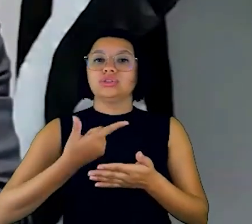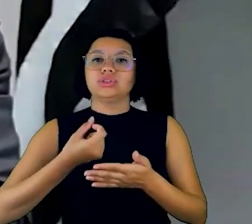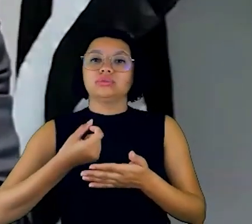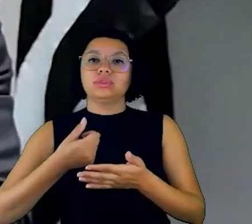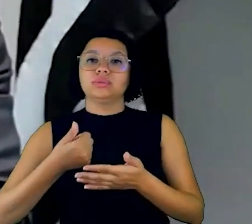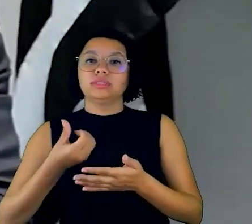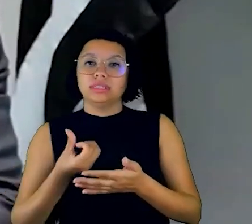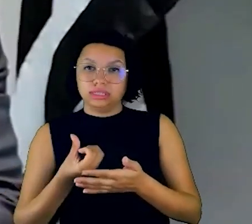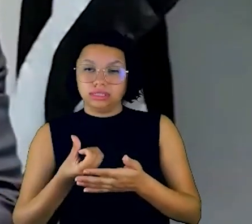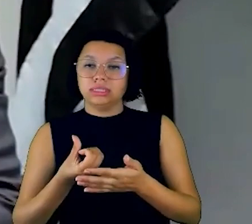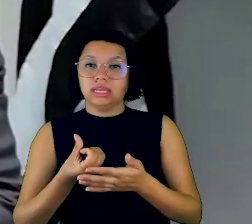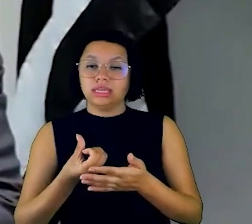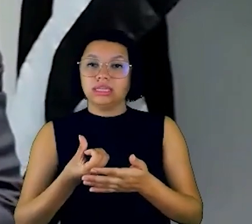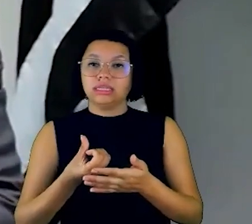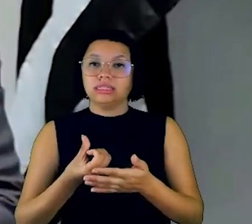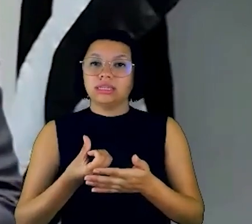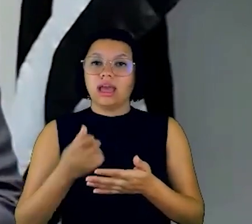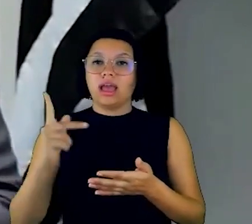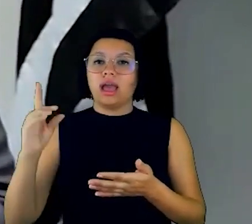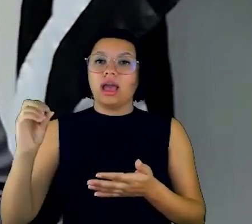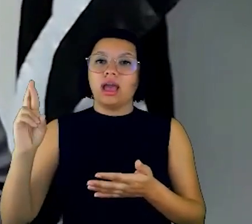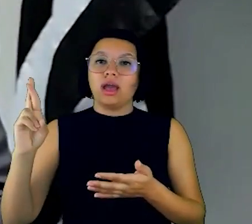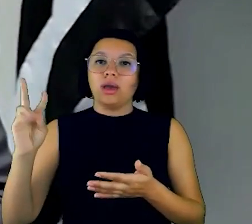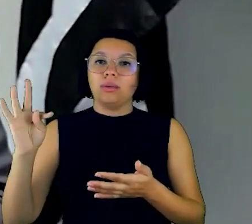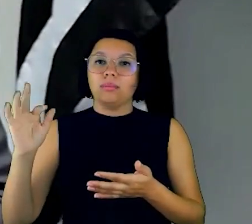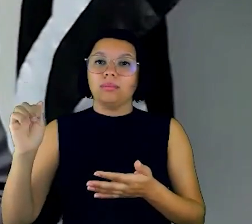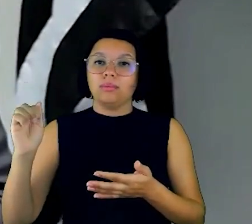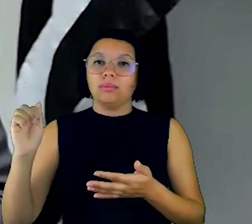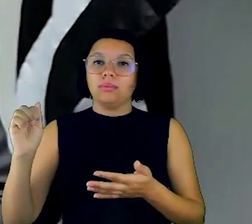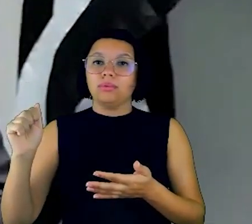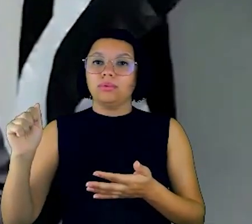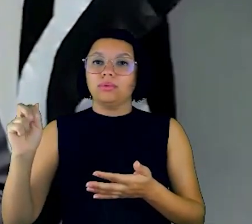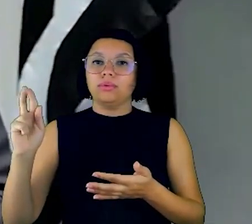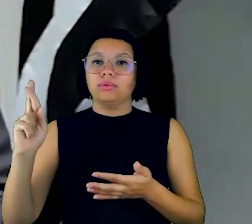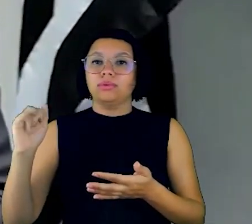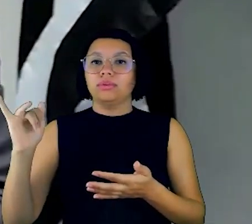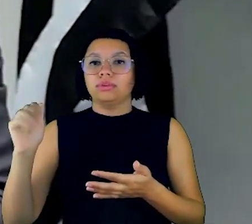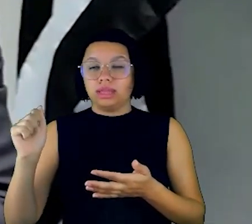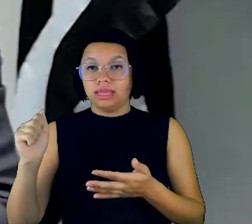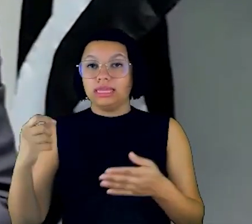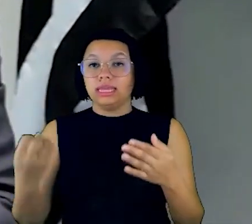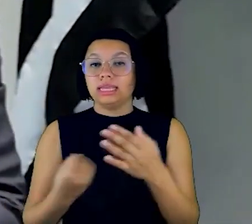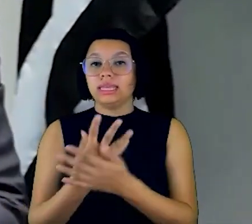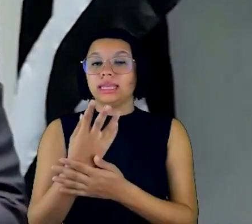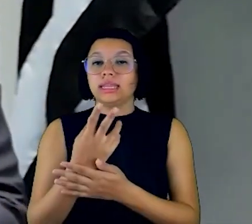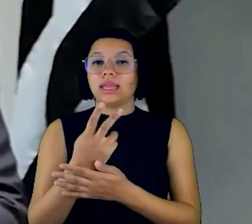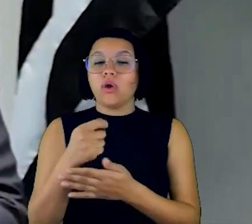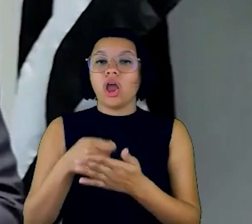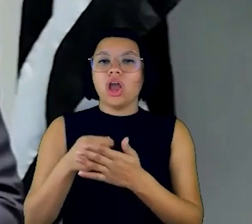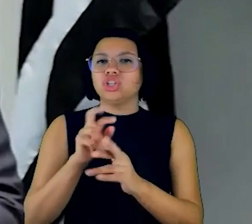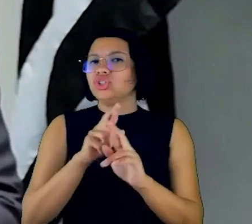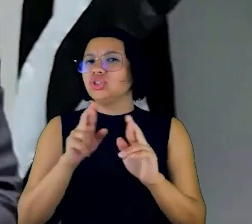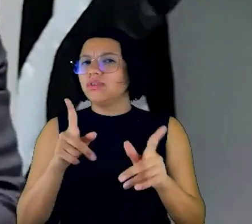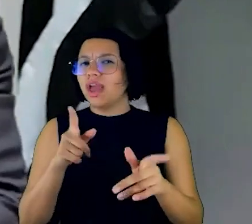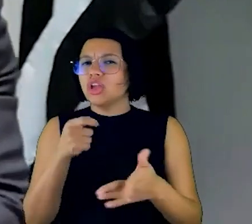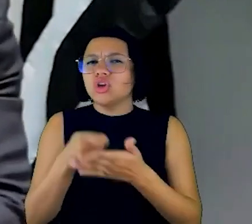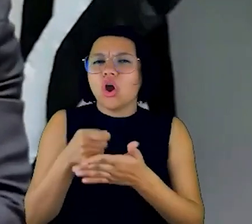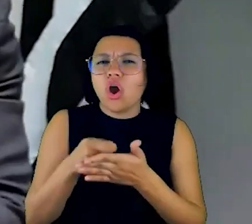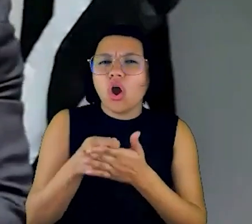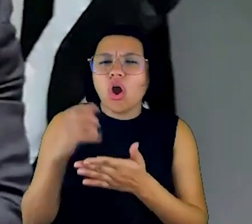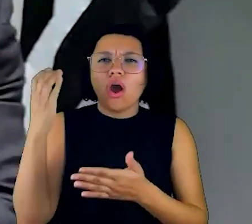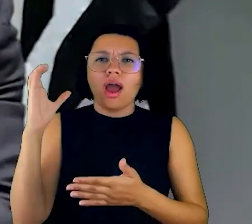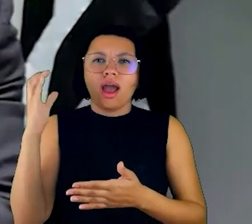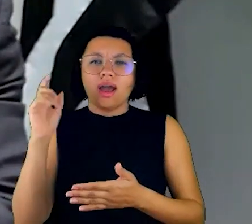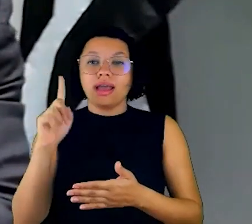portaria 396, que cria o RDCC, o Regime Diferenciado de Cobrança do Crédito, que é